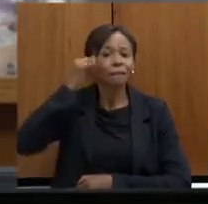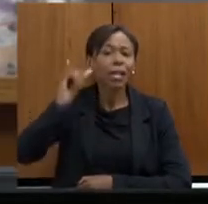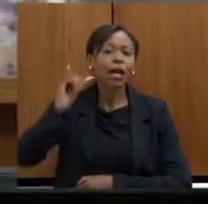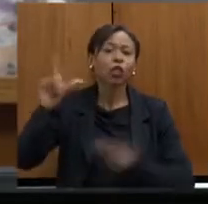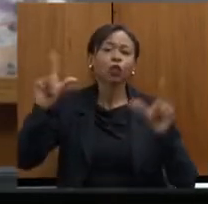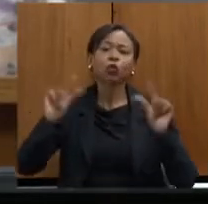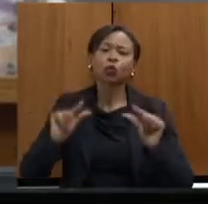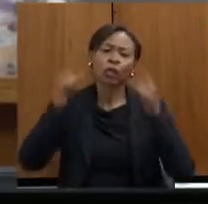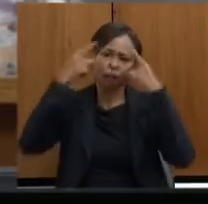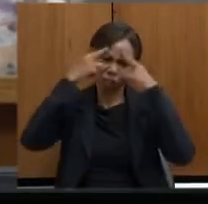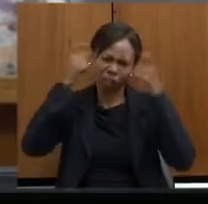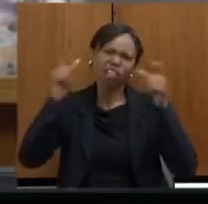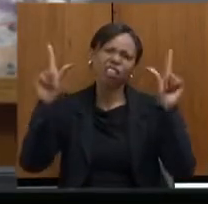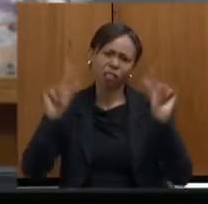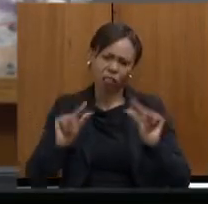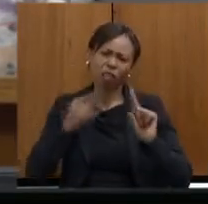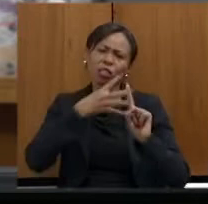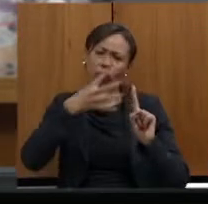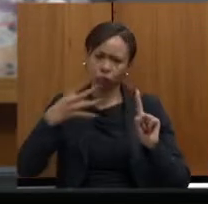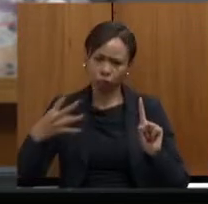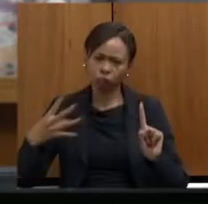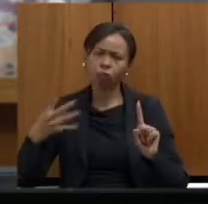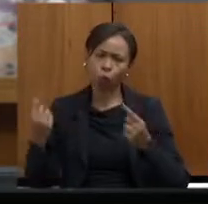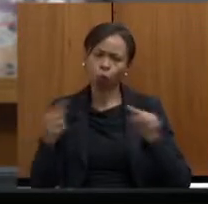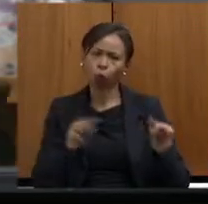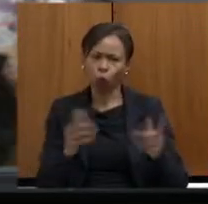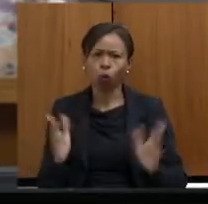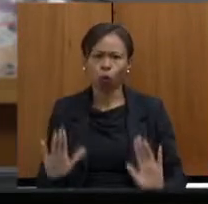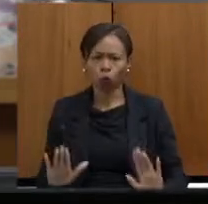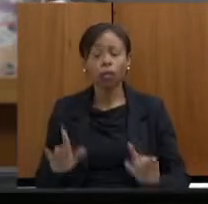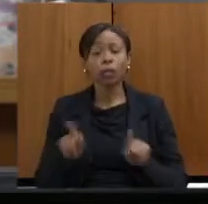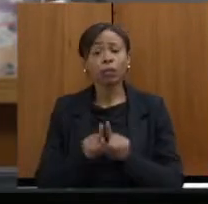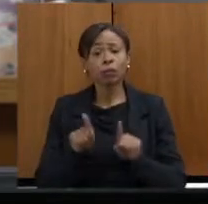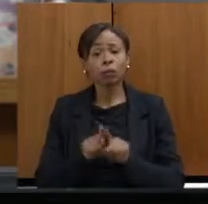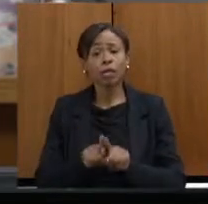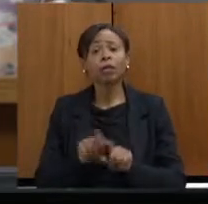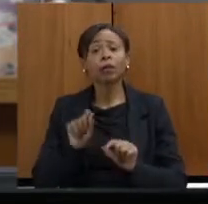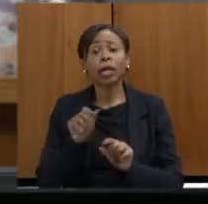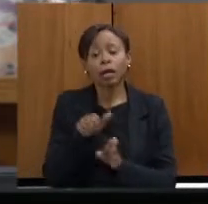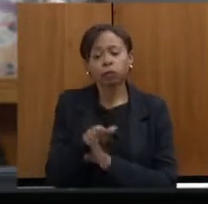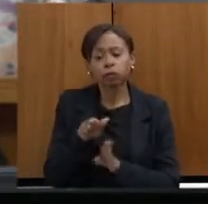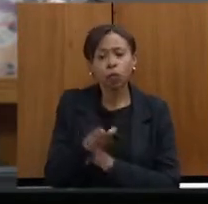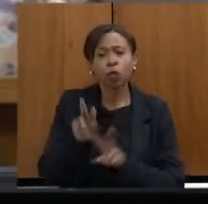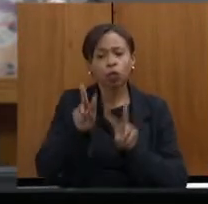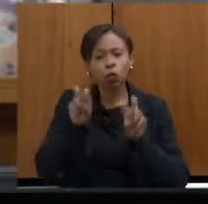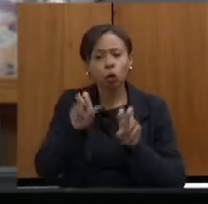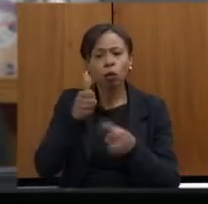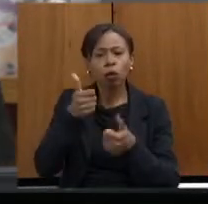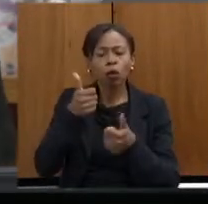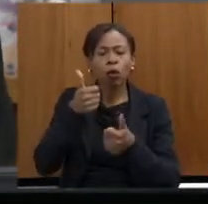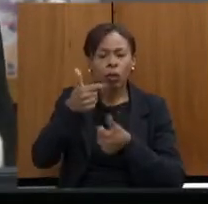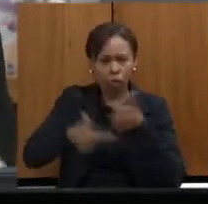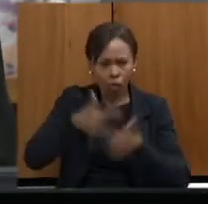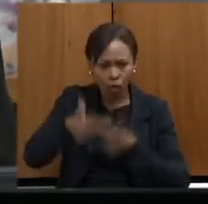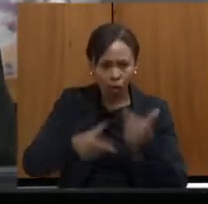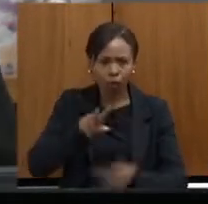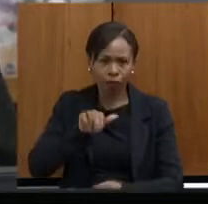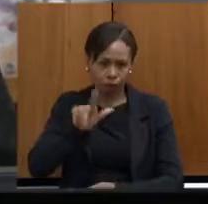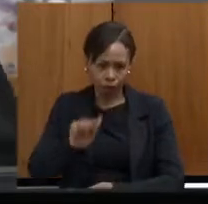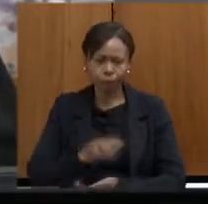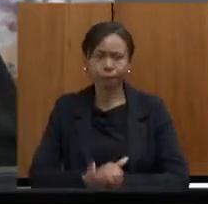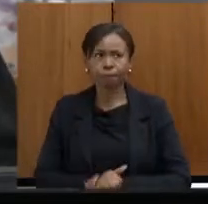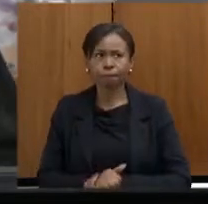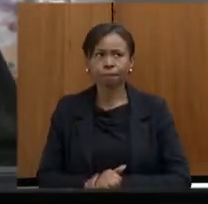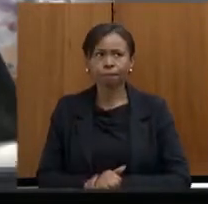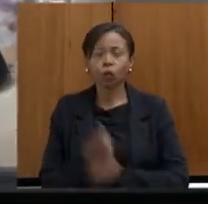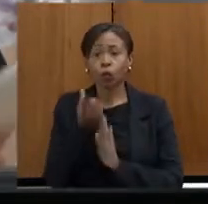contra LGBTQI+, inclusive também orientar inclusive a empregabilidade. Quanto à questão